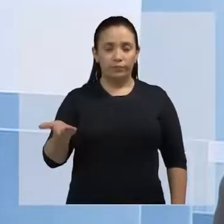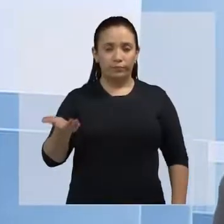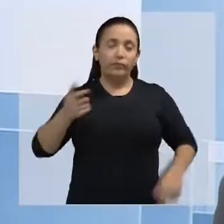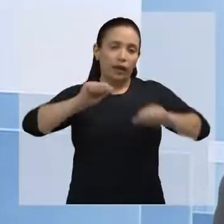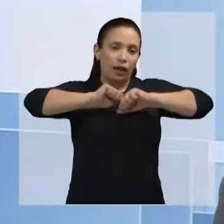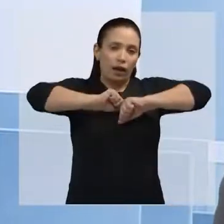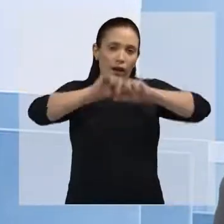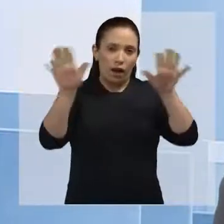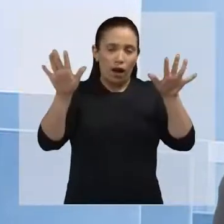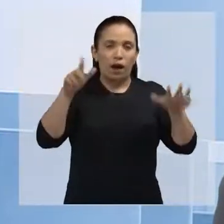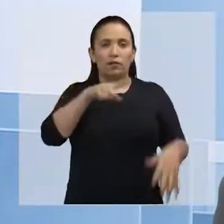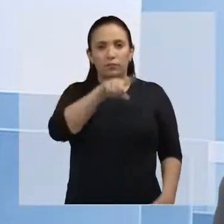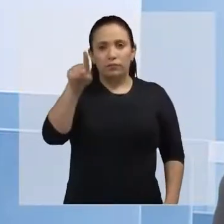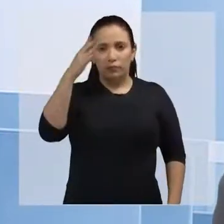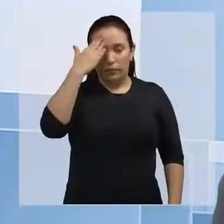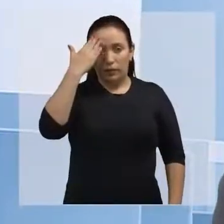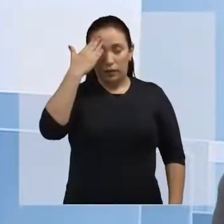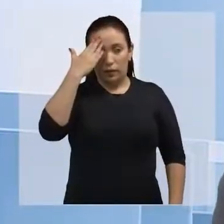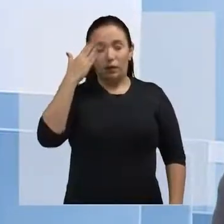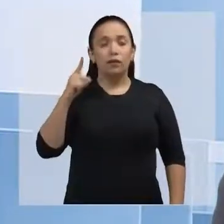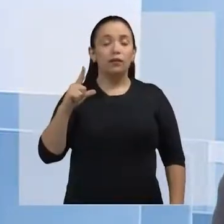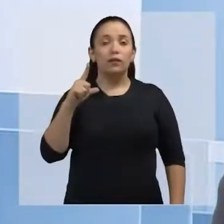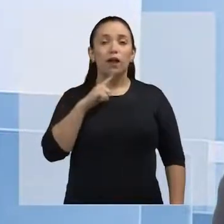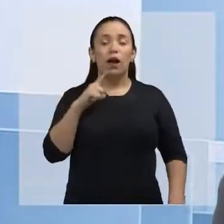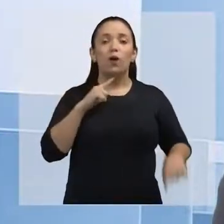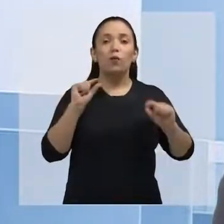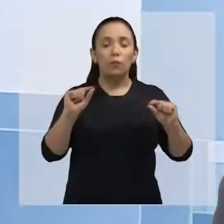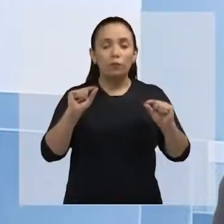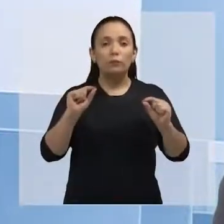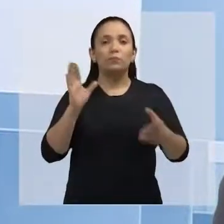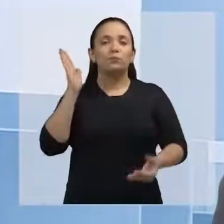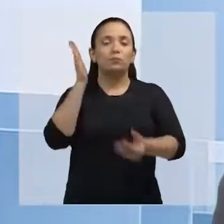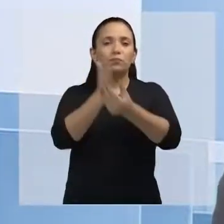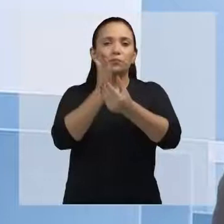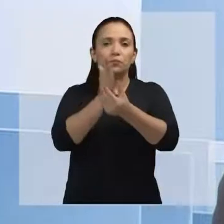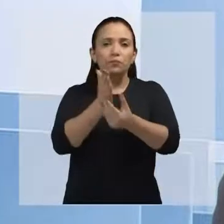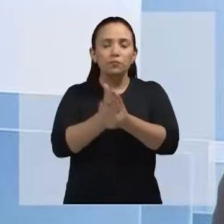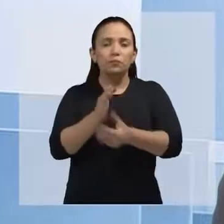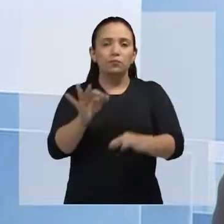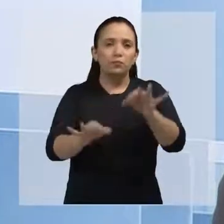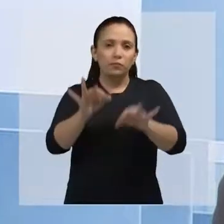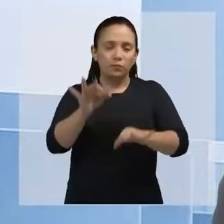para ser bem claro, para ser bem exato, o que tem lá são ações